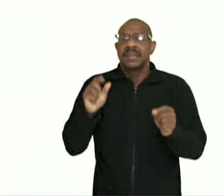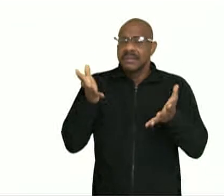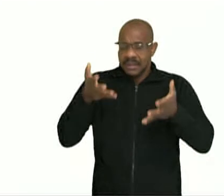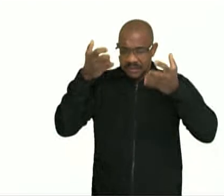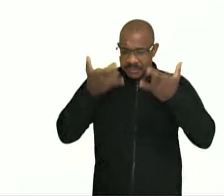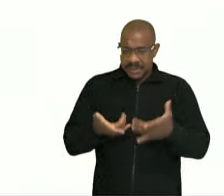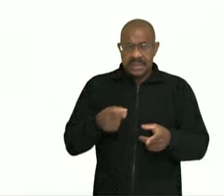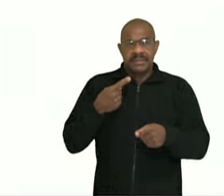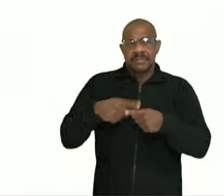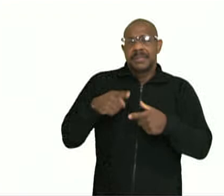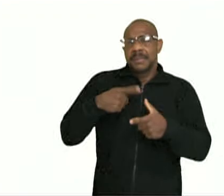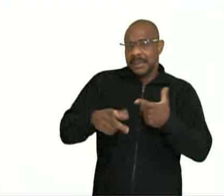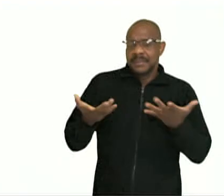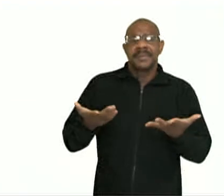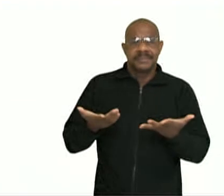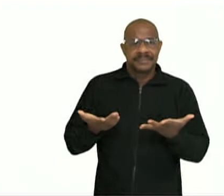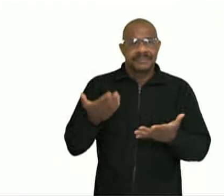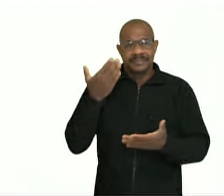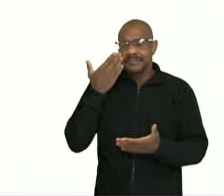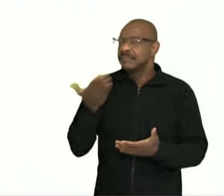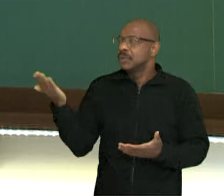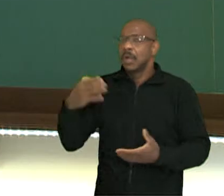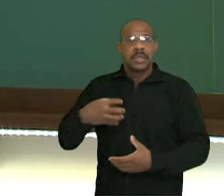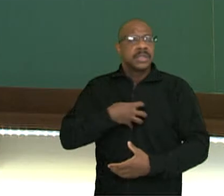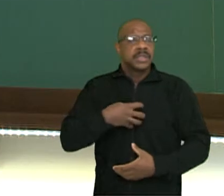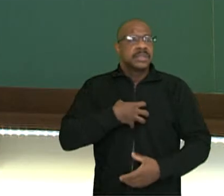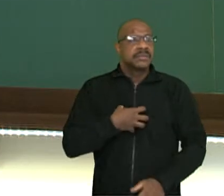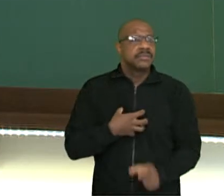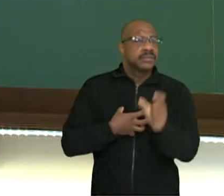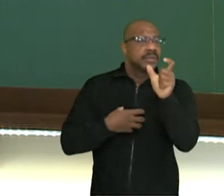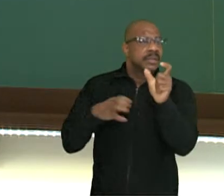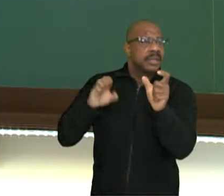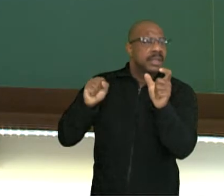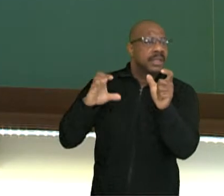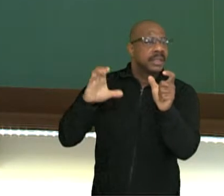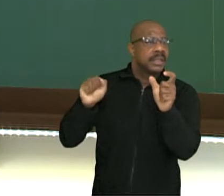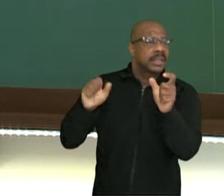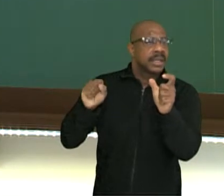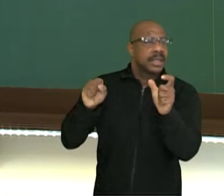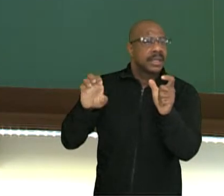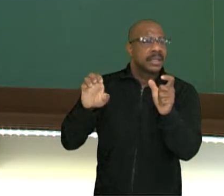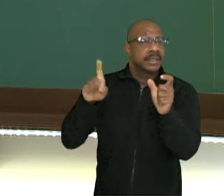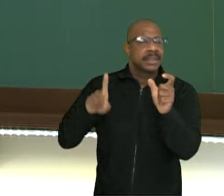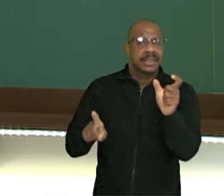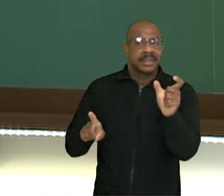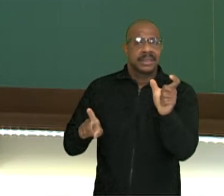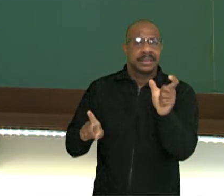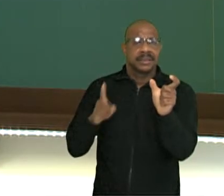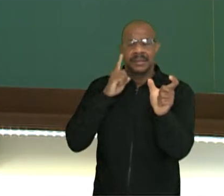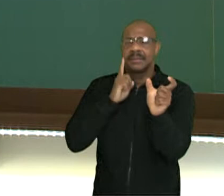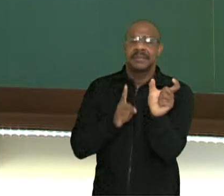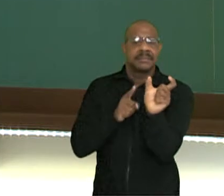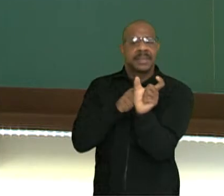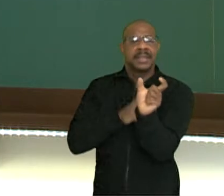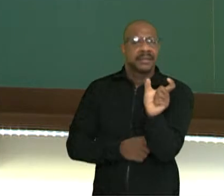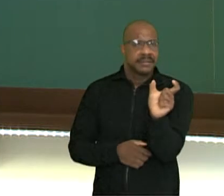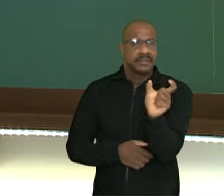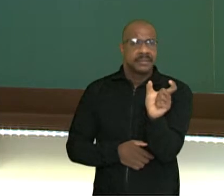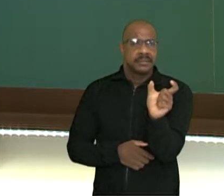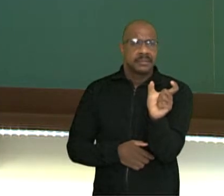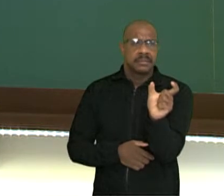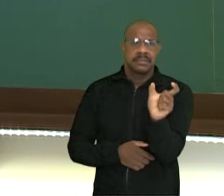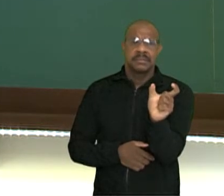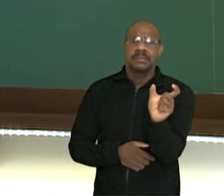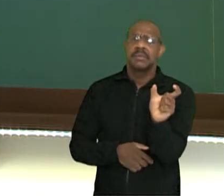falando, escassez. Olha o sentido da palavra escassez, né? Quero conversar com você. Qual